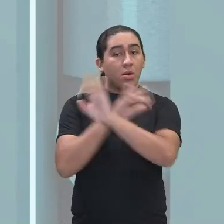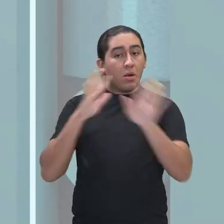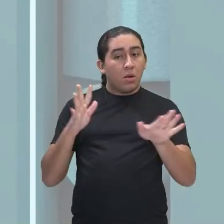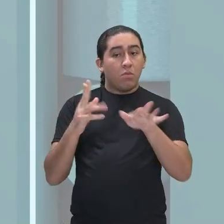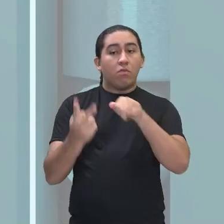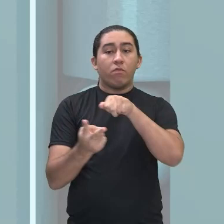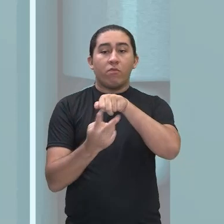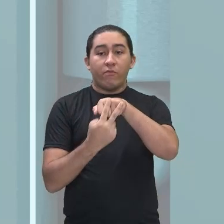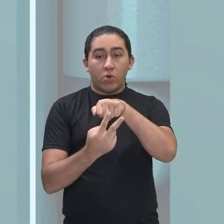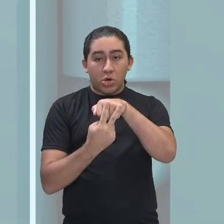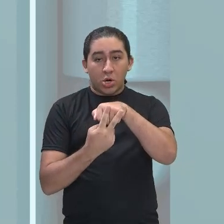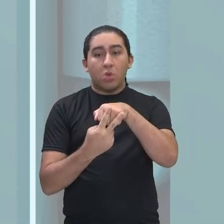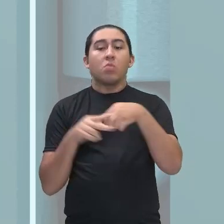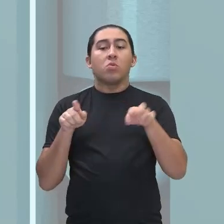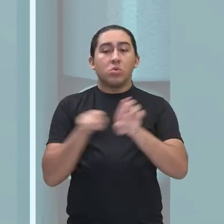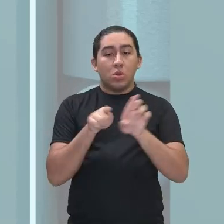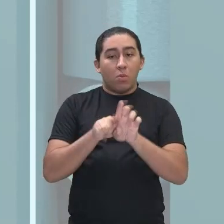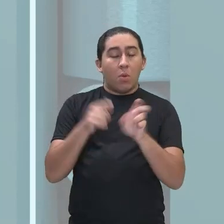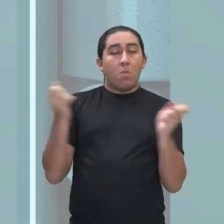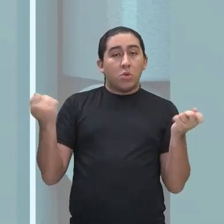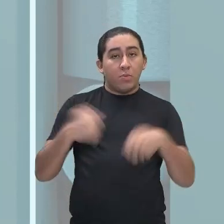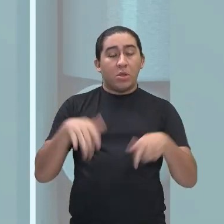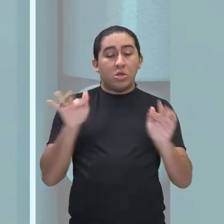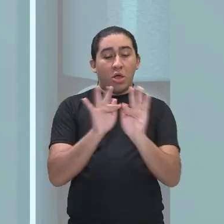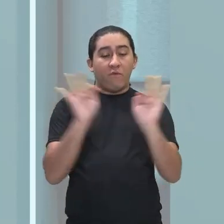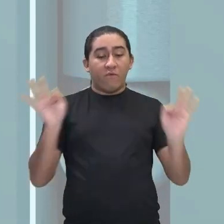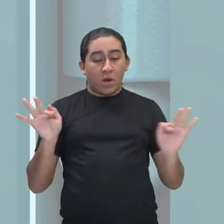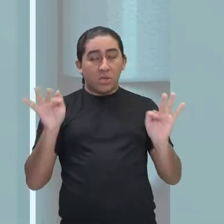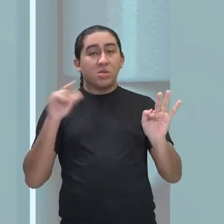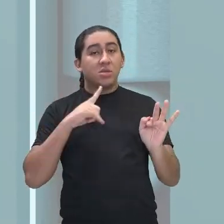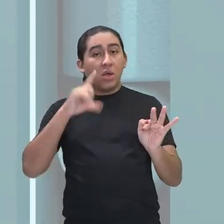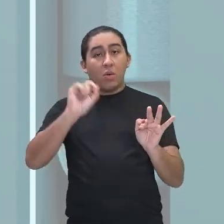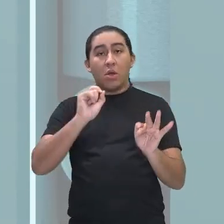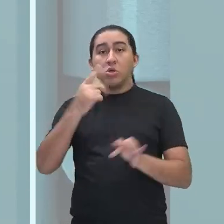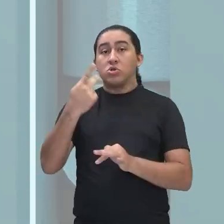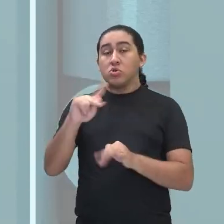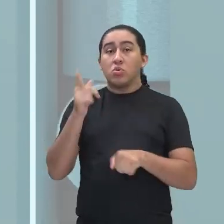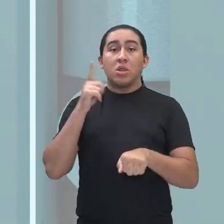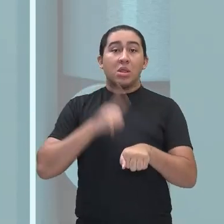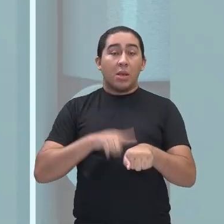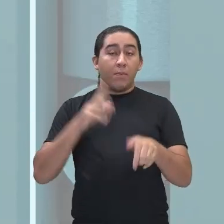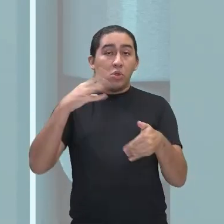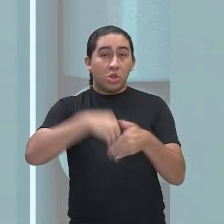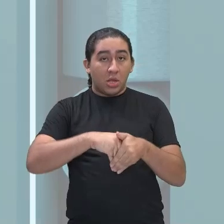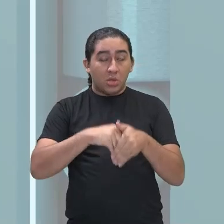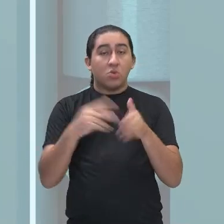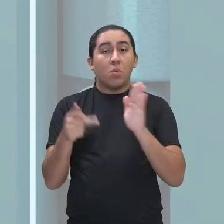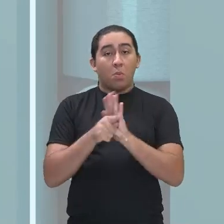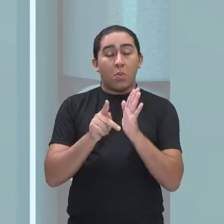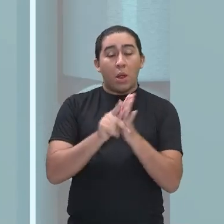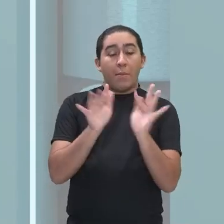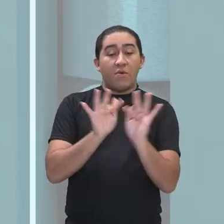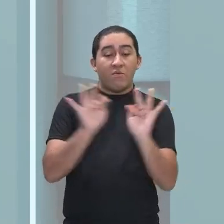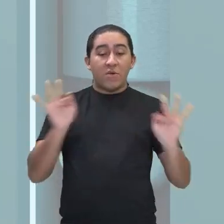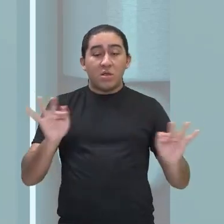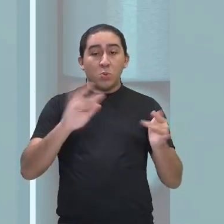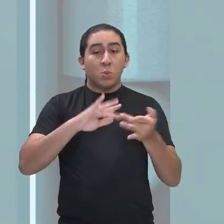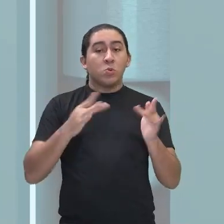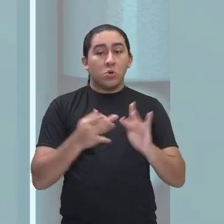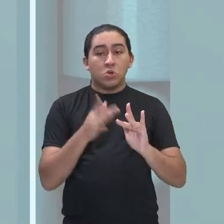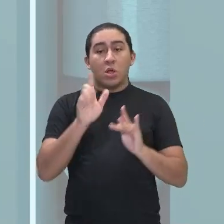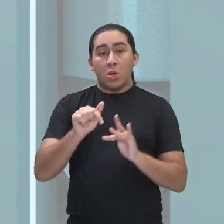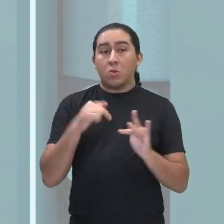verbos, né, além dos modos, ele tem também seus tempos dentro dos modos, né? E foi o que